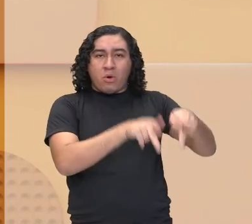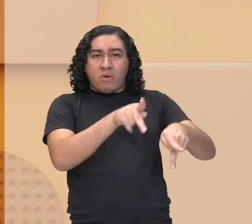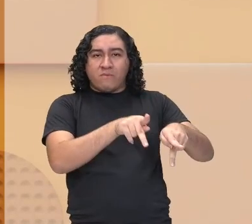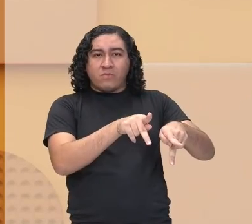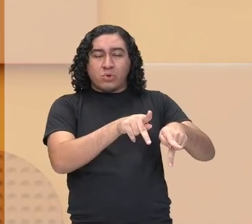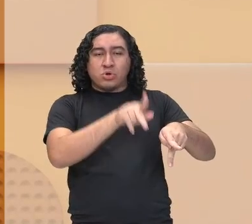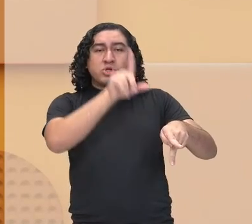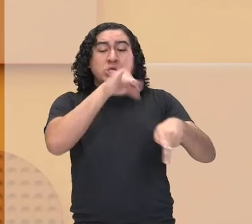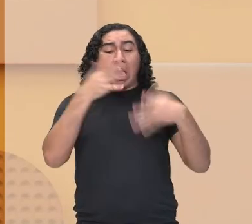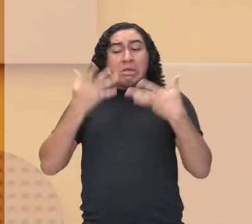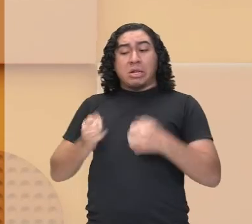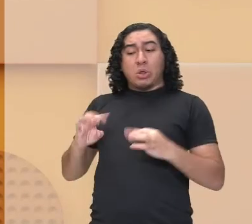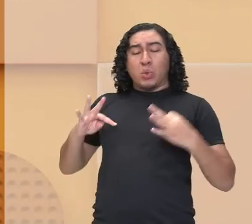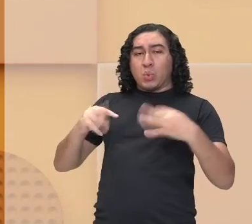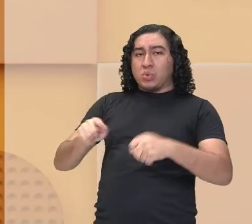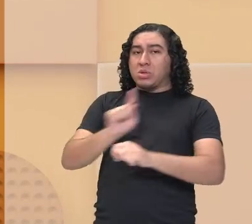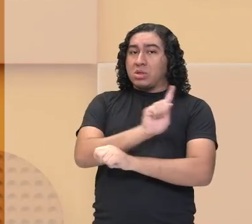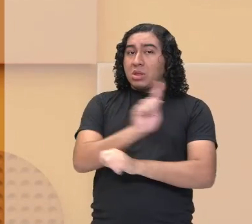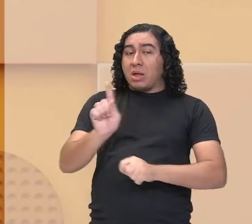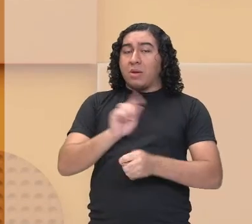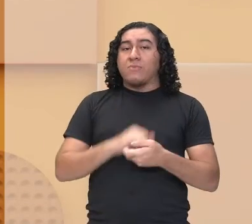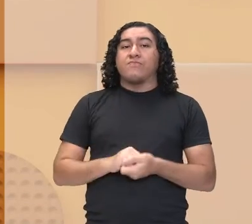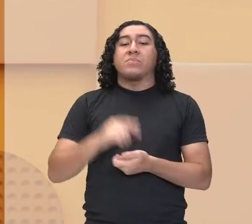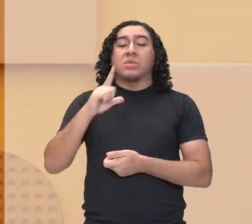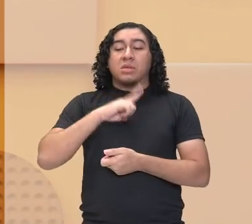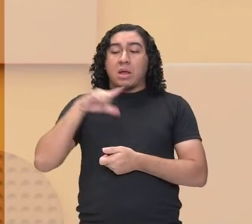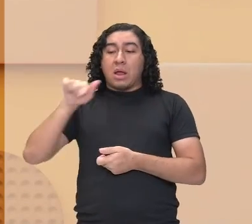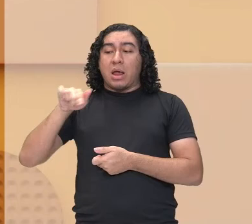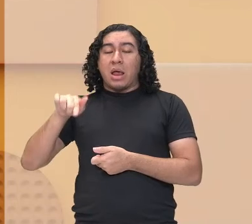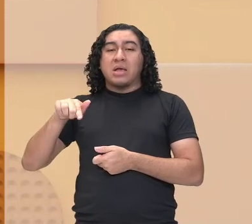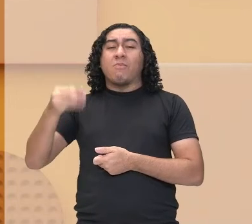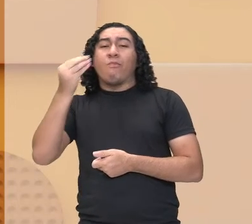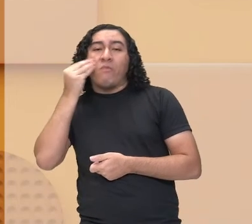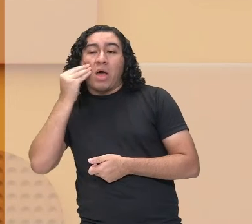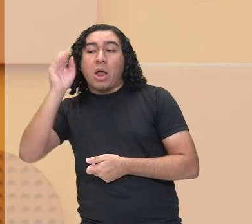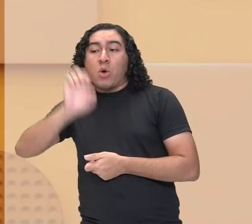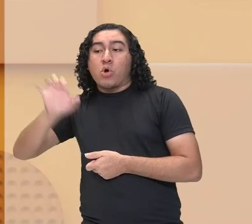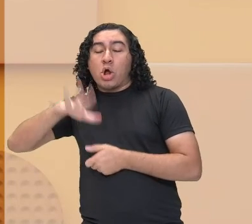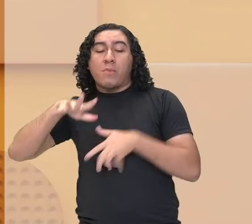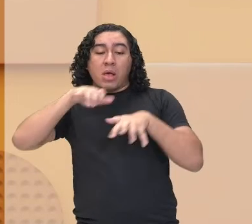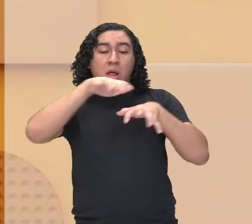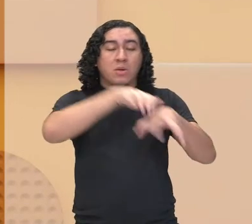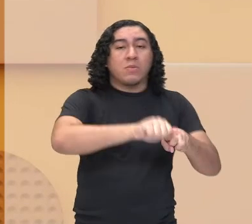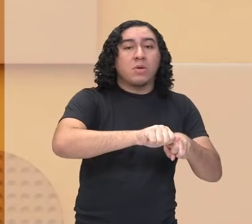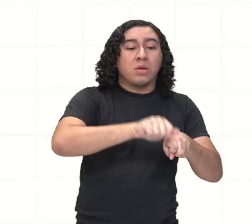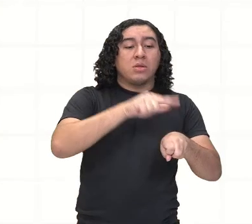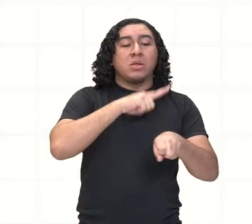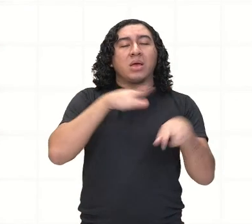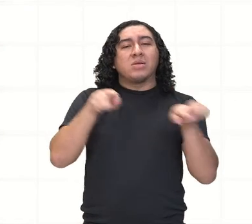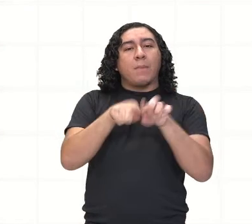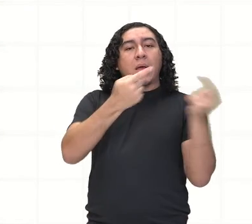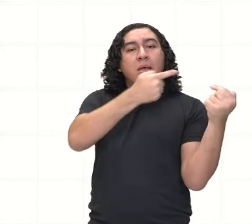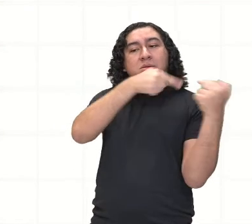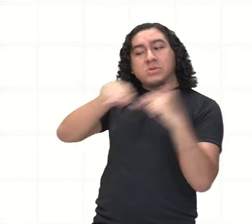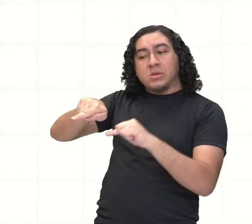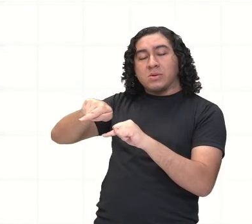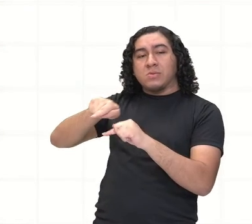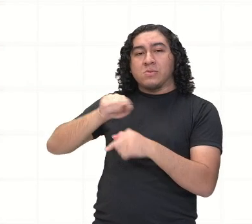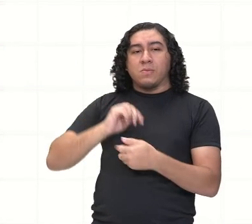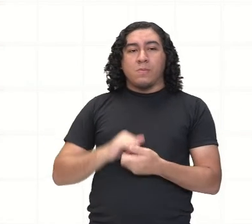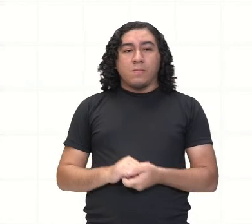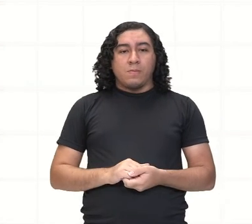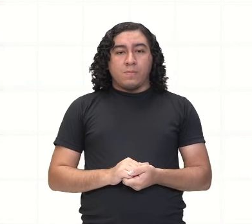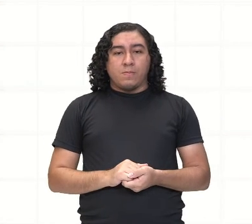Não, né? Enquanto houve todo esse processo de dominação, de subjugação, houve também resistência. Então,